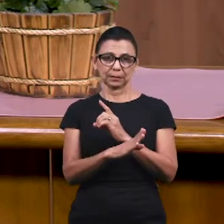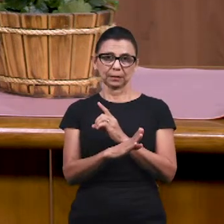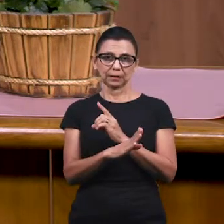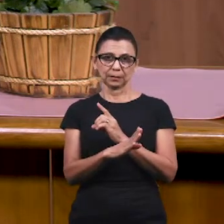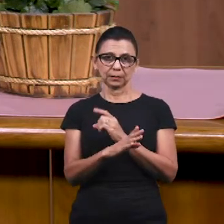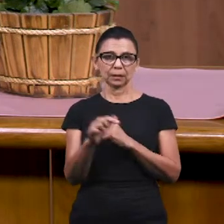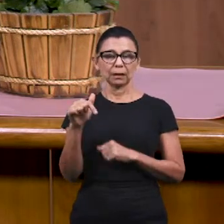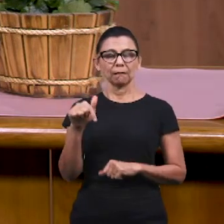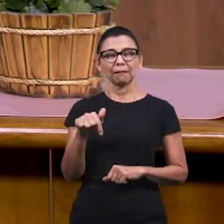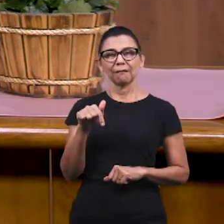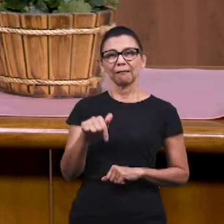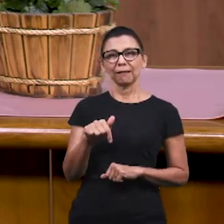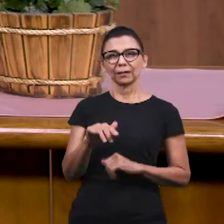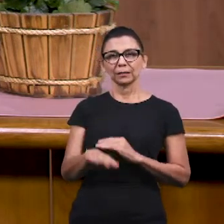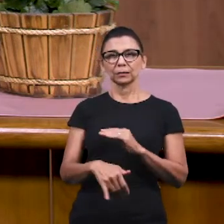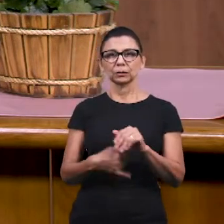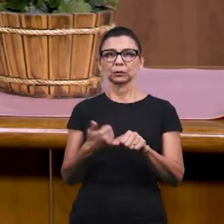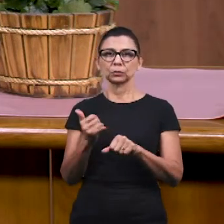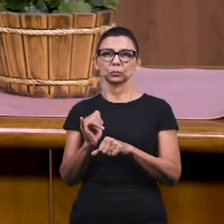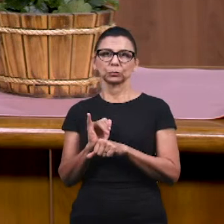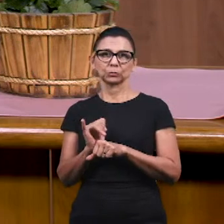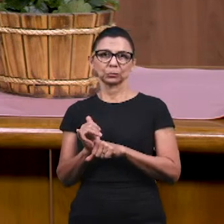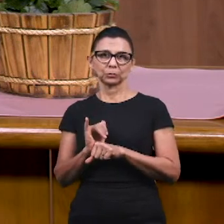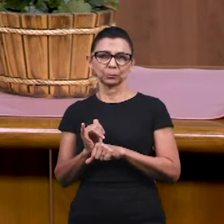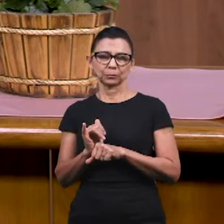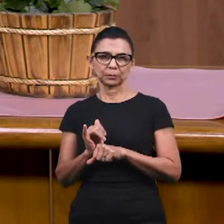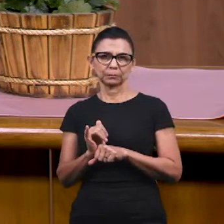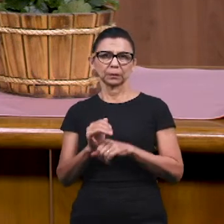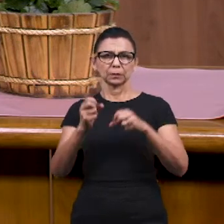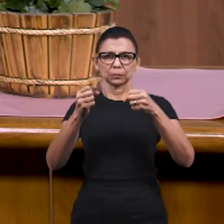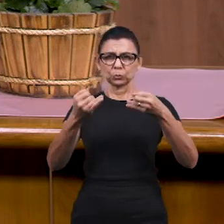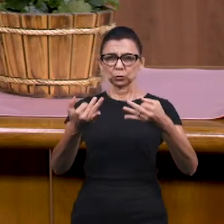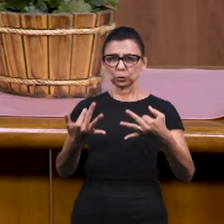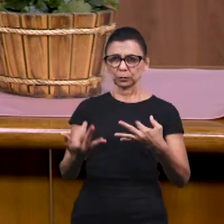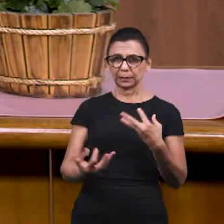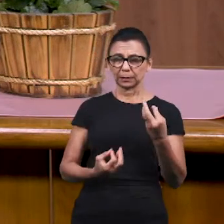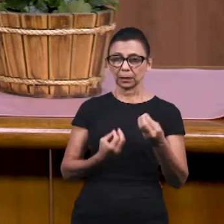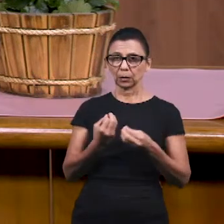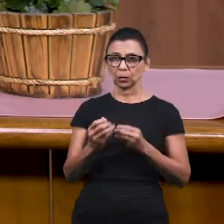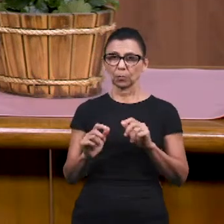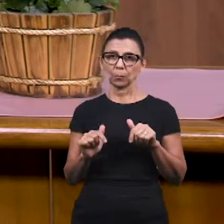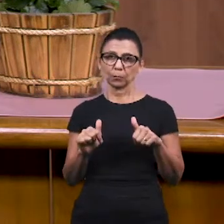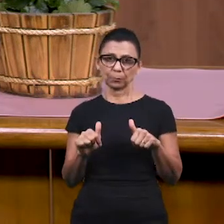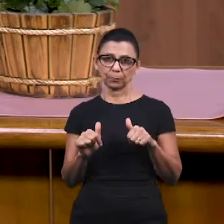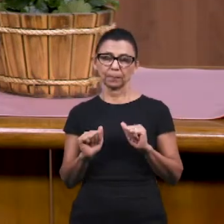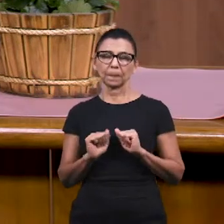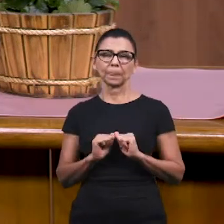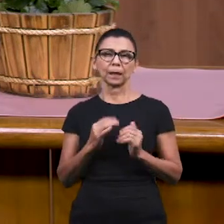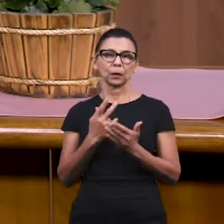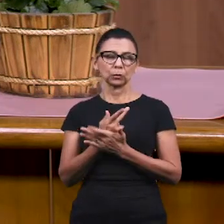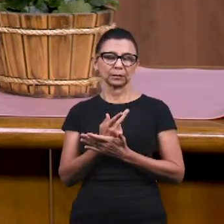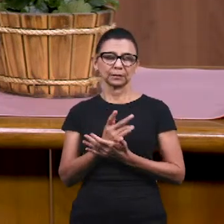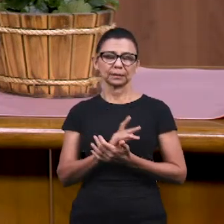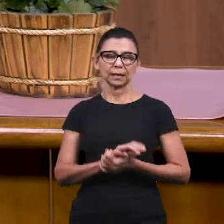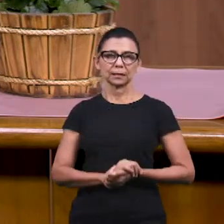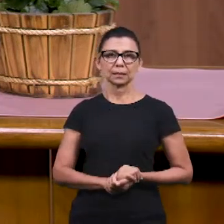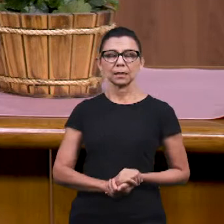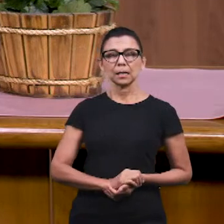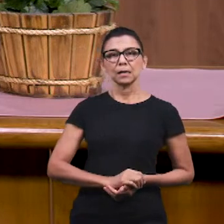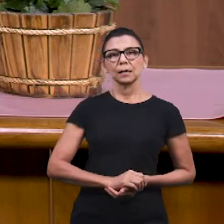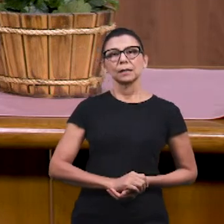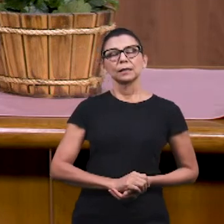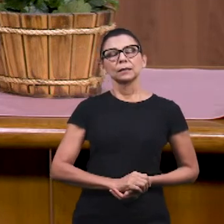aqui pelo nosso canal no YouTube. Deixa eu explicar como é que funciona. Nós fazemos essa primeira